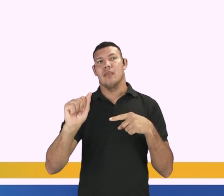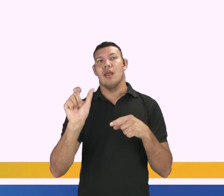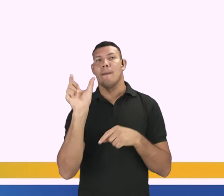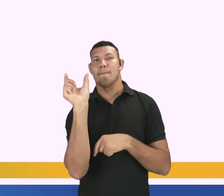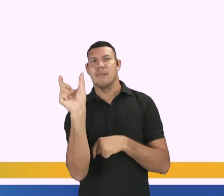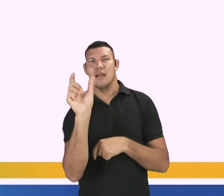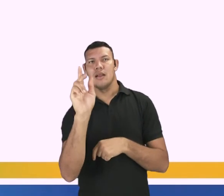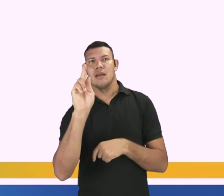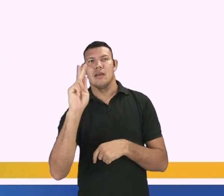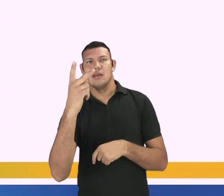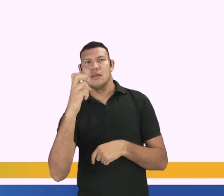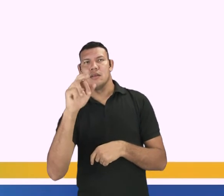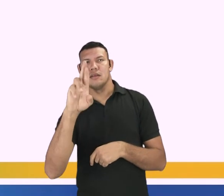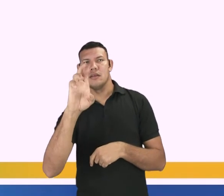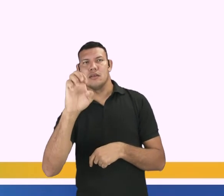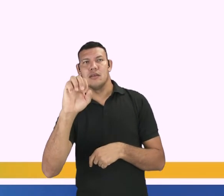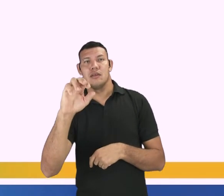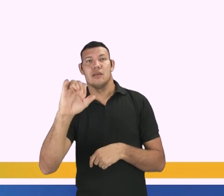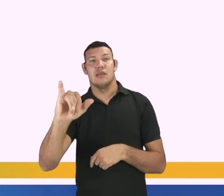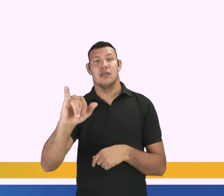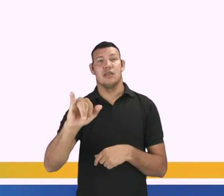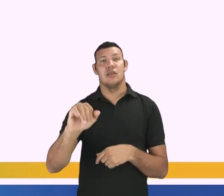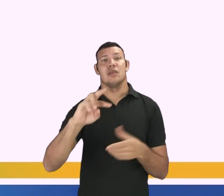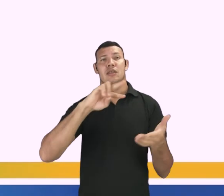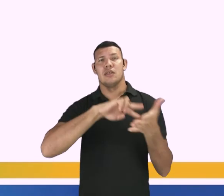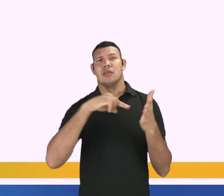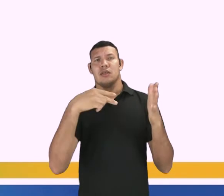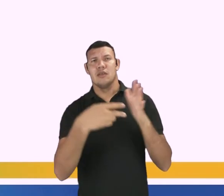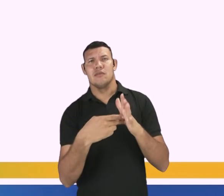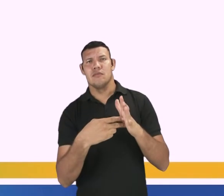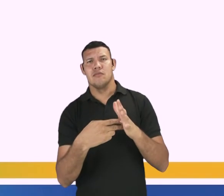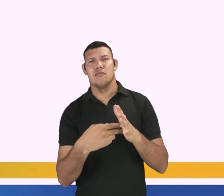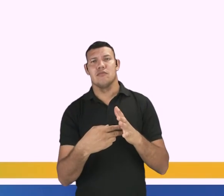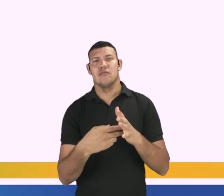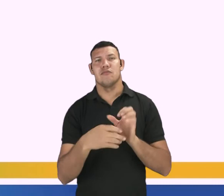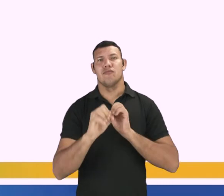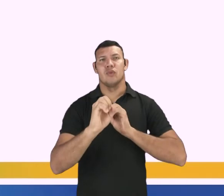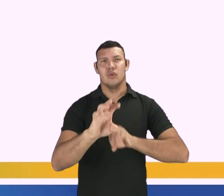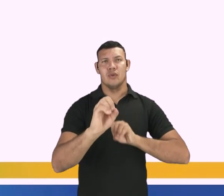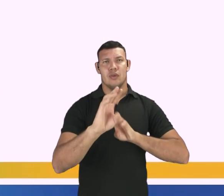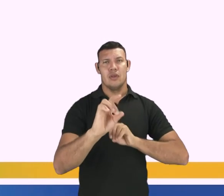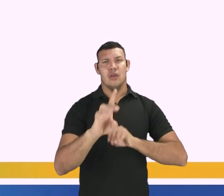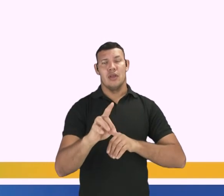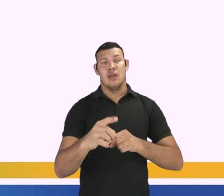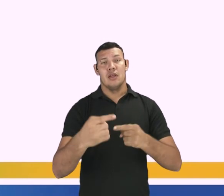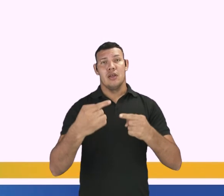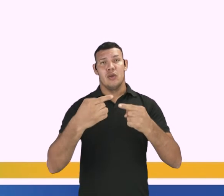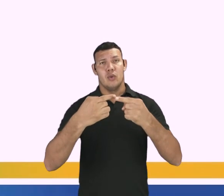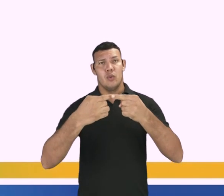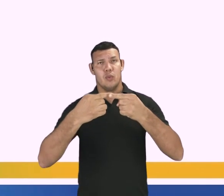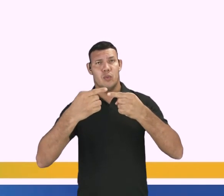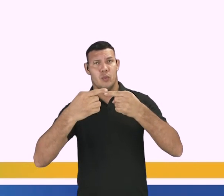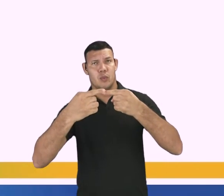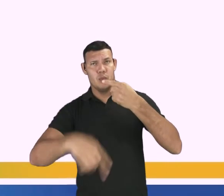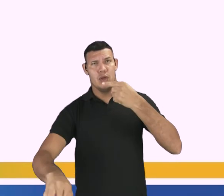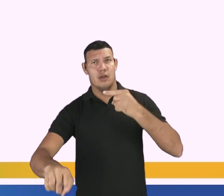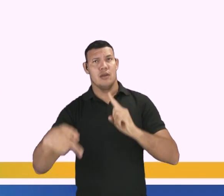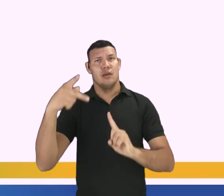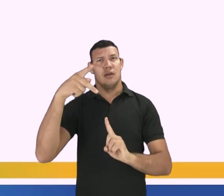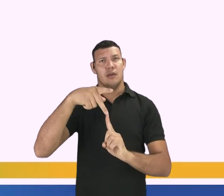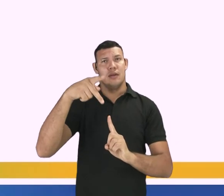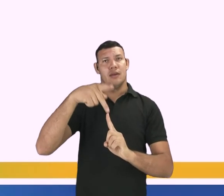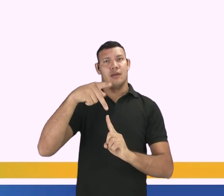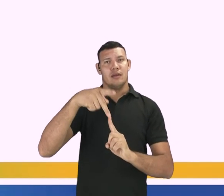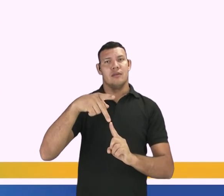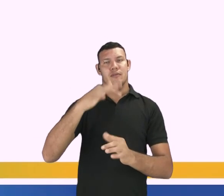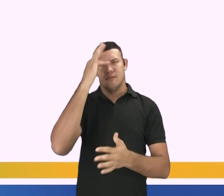doutrina contrária aos princípios da fé oficialmente declarada pela Igreja Católica? Sim, a alternativa correta é a letra